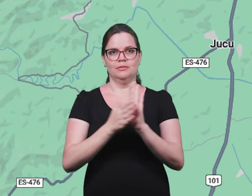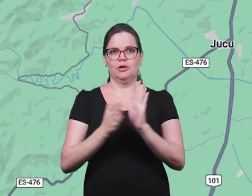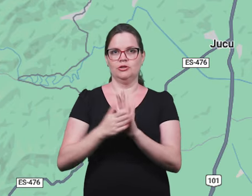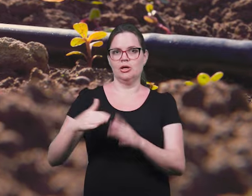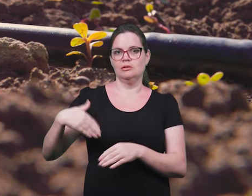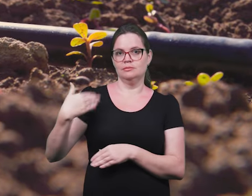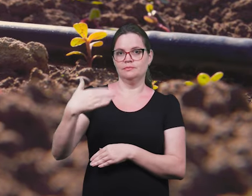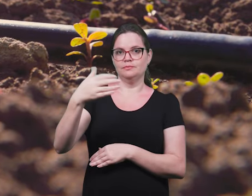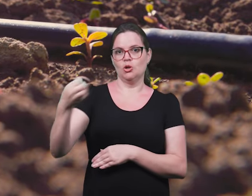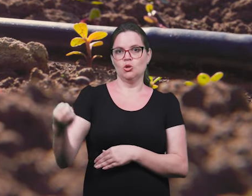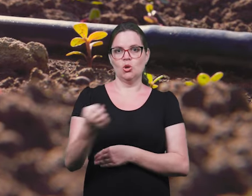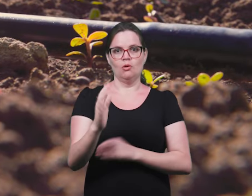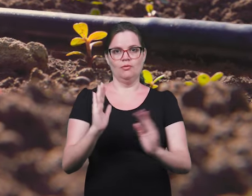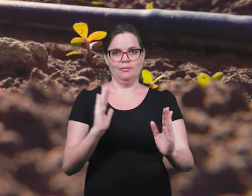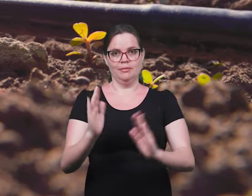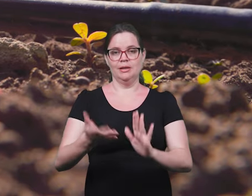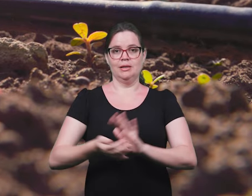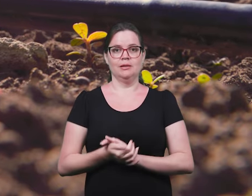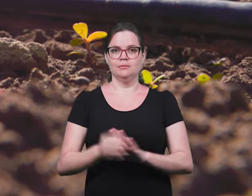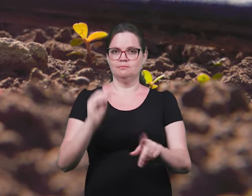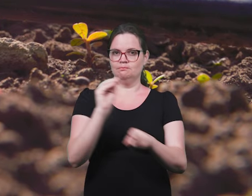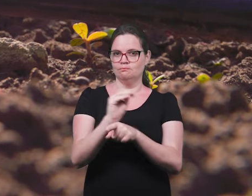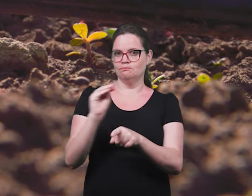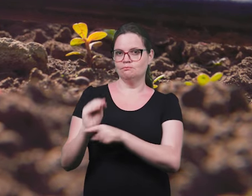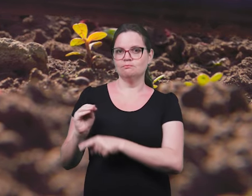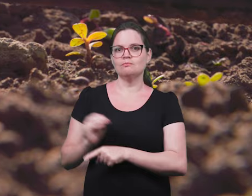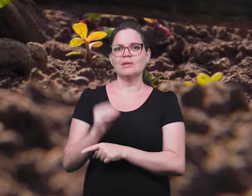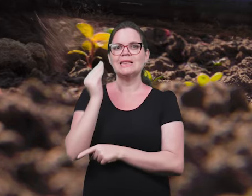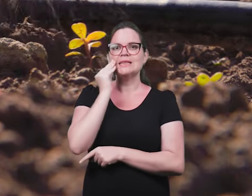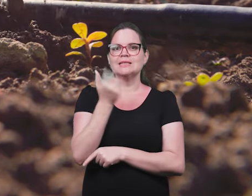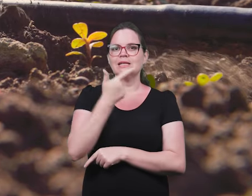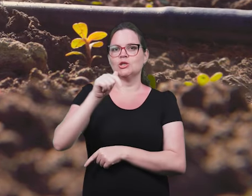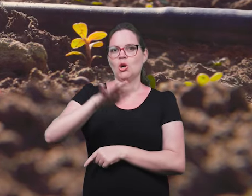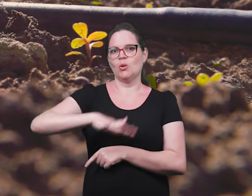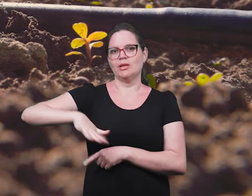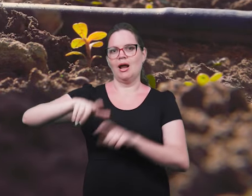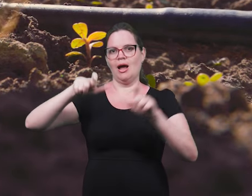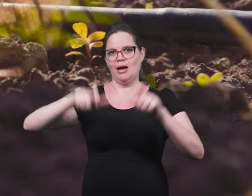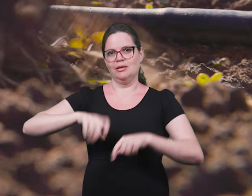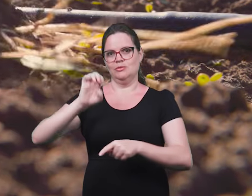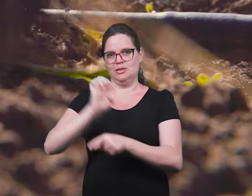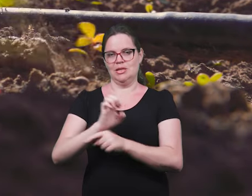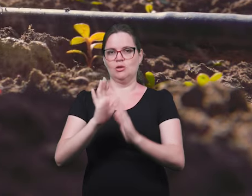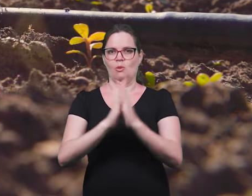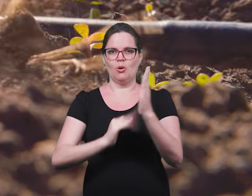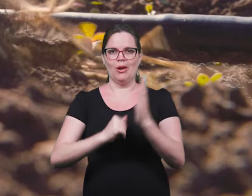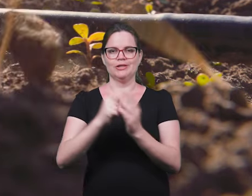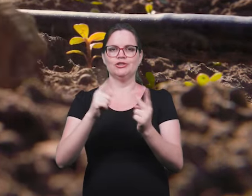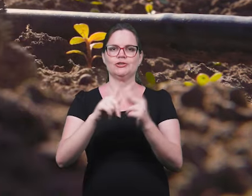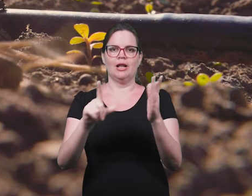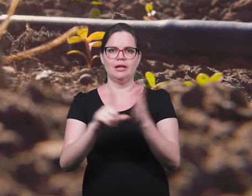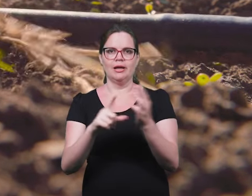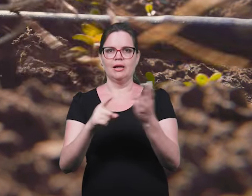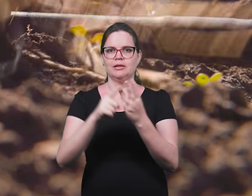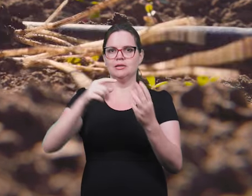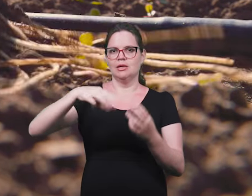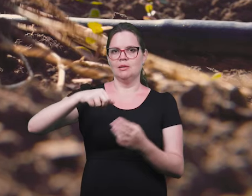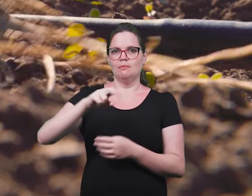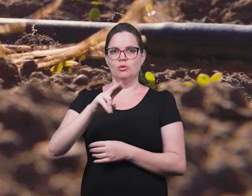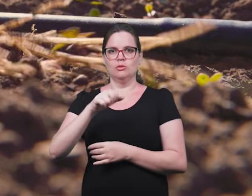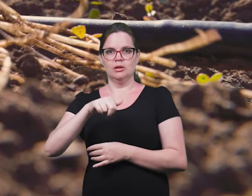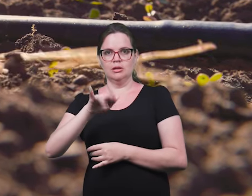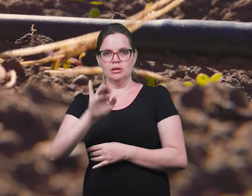nova fase. O cultivo está sendo testado em outras regiões do estado, como Muqui, Linhares e Colatina, para avaliar como